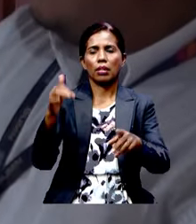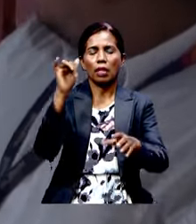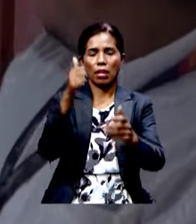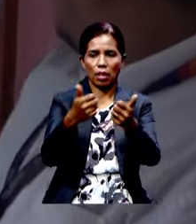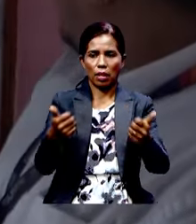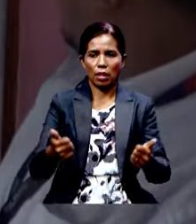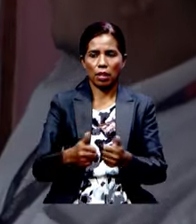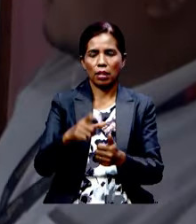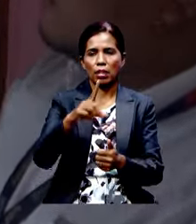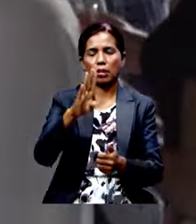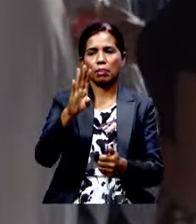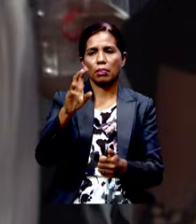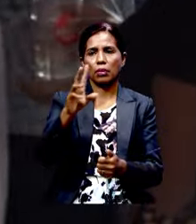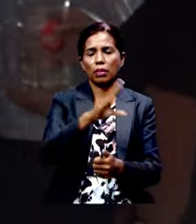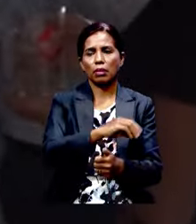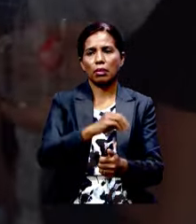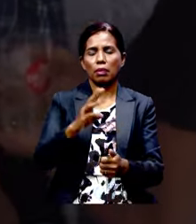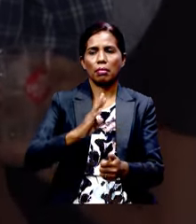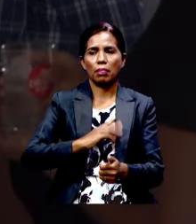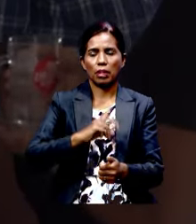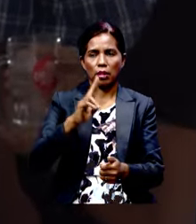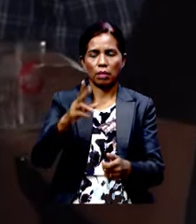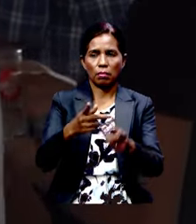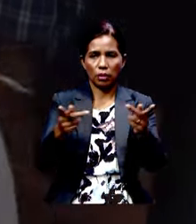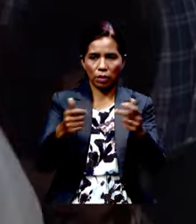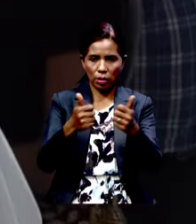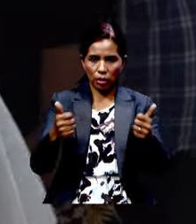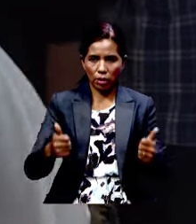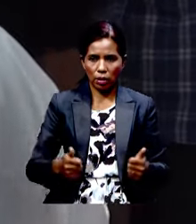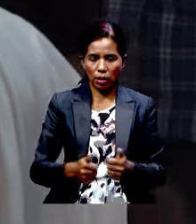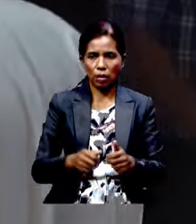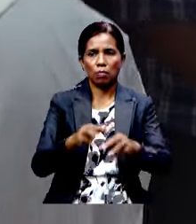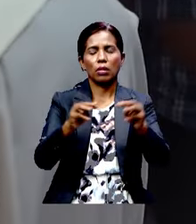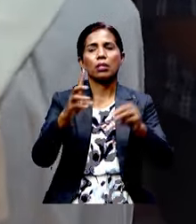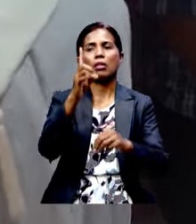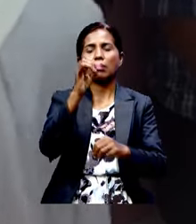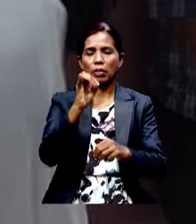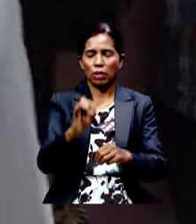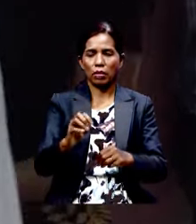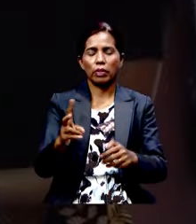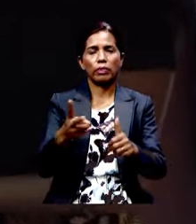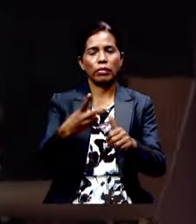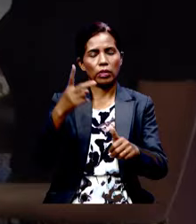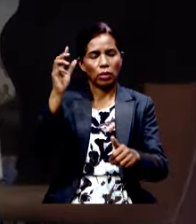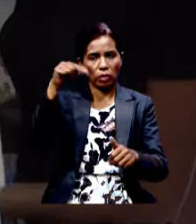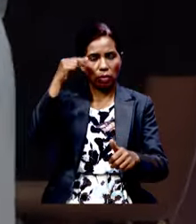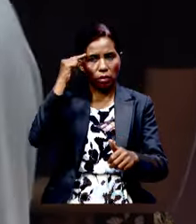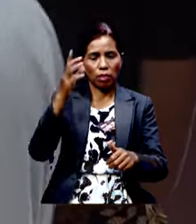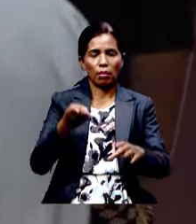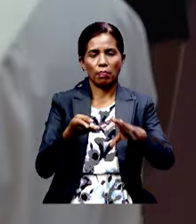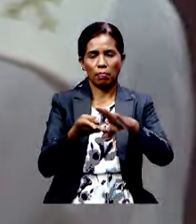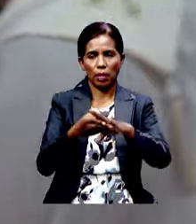aldeia Lesibuta Sukumalewana, posto administrativo do Alisson município de Li. Vice-governador Banco